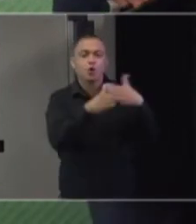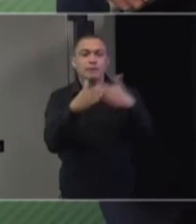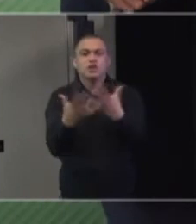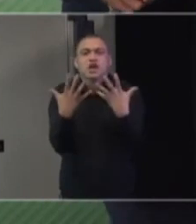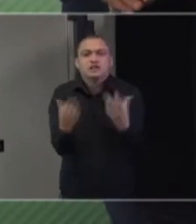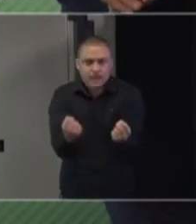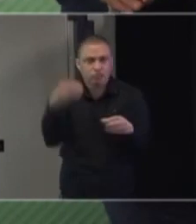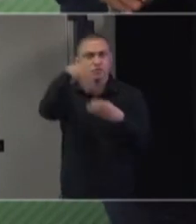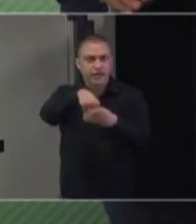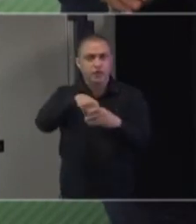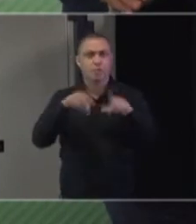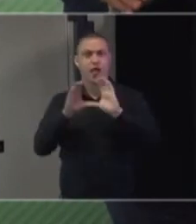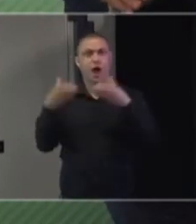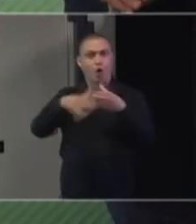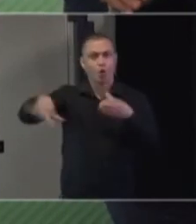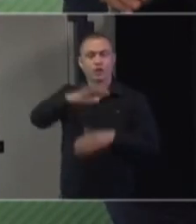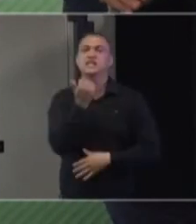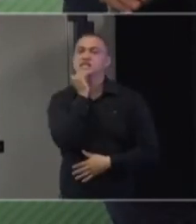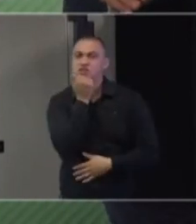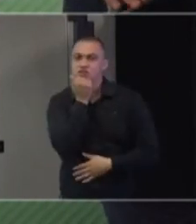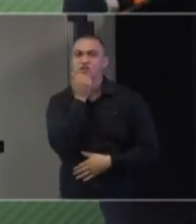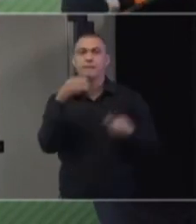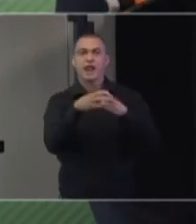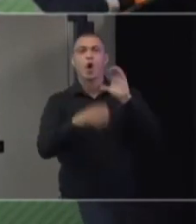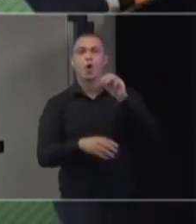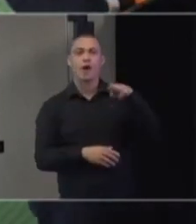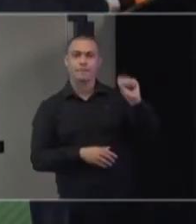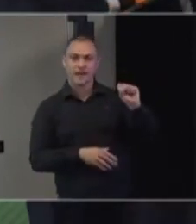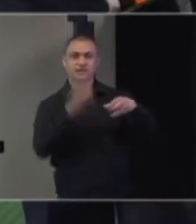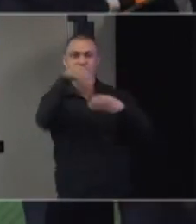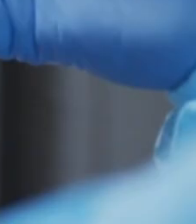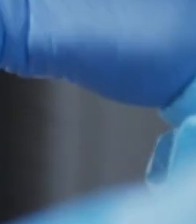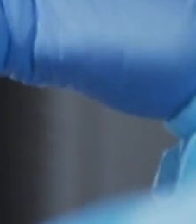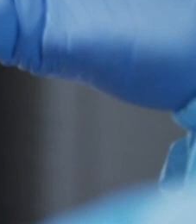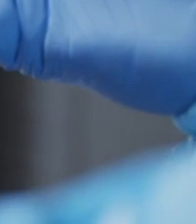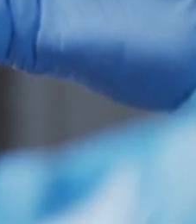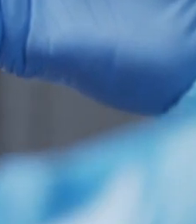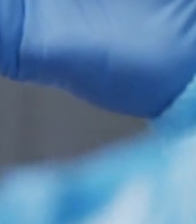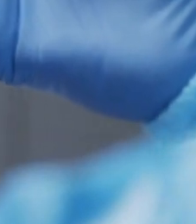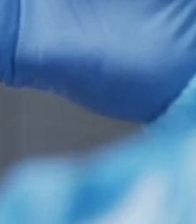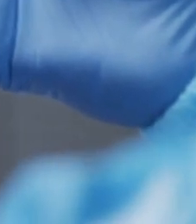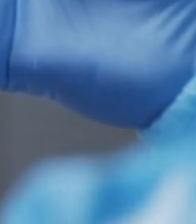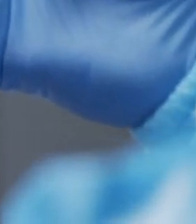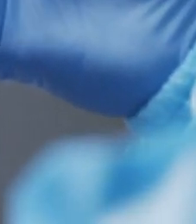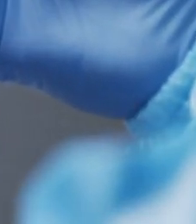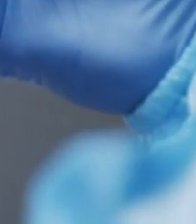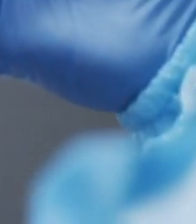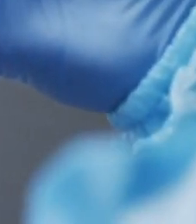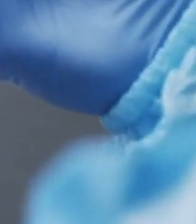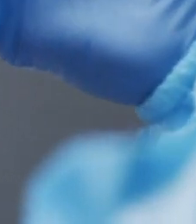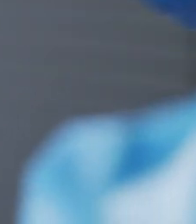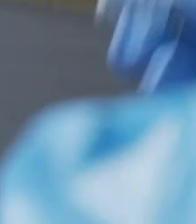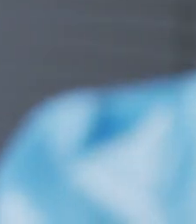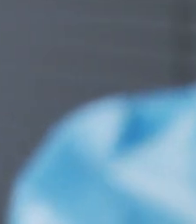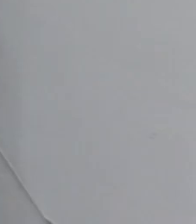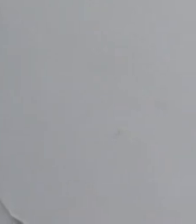aceitável pela comunidade científica, pela Organização Mundial de Saúde. O imunizante foi testado em 12.500